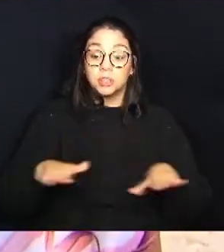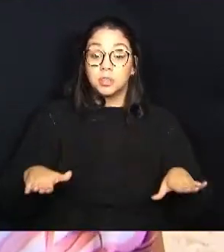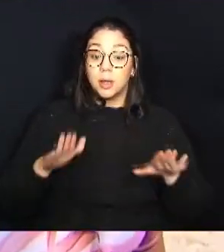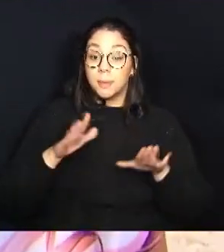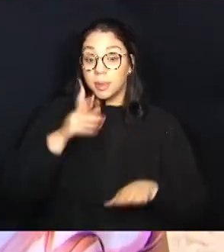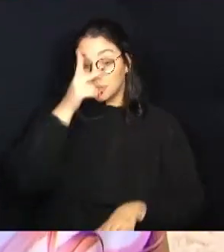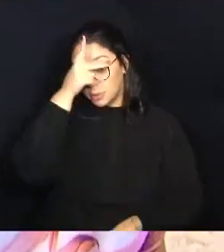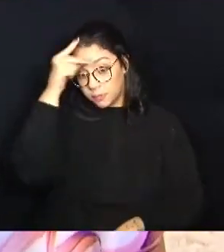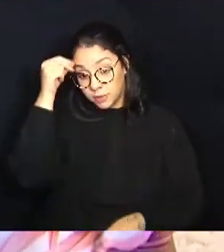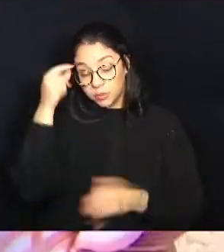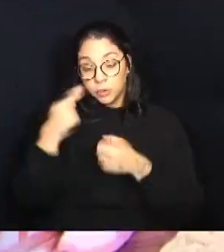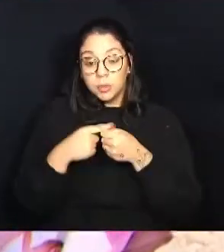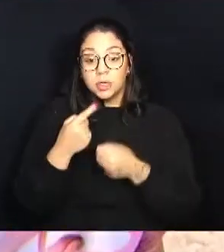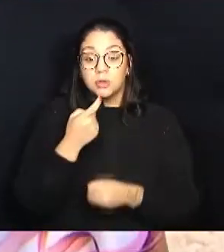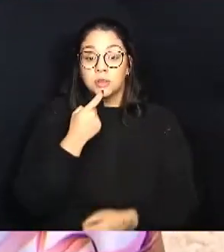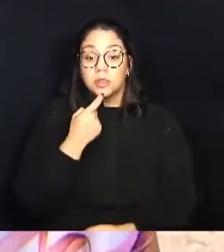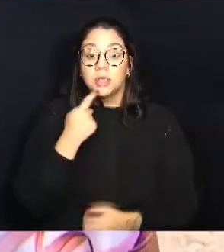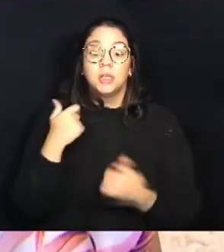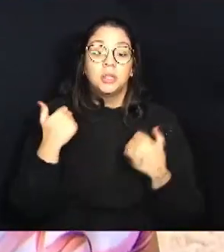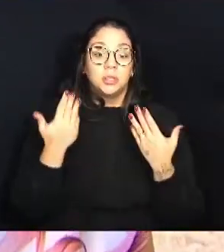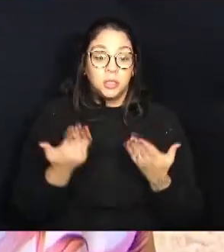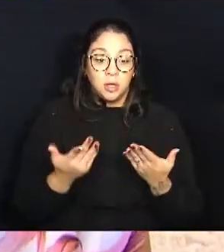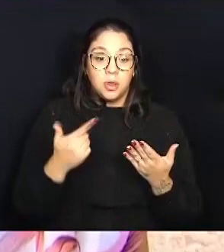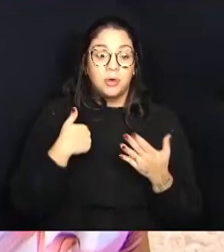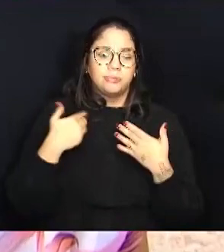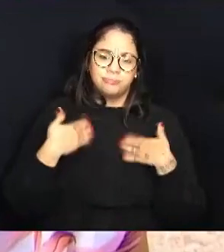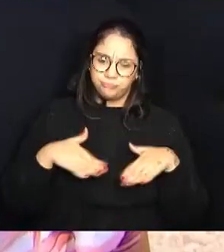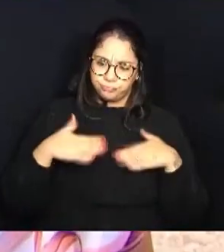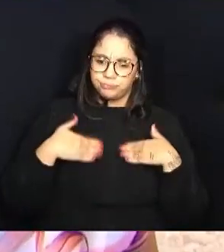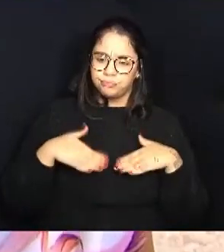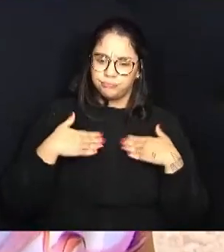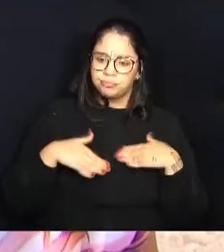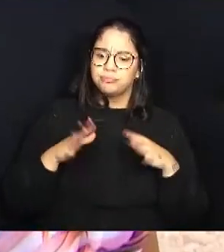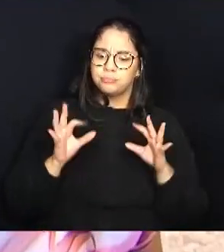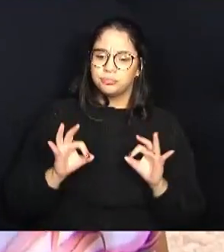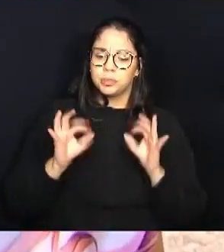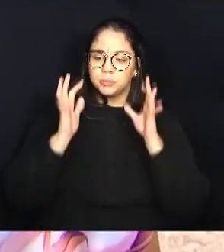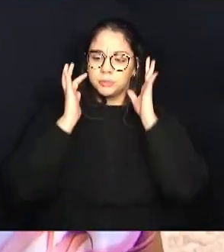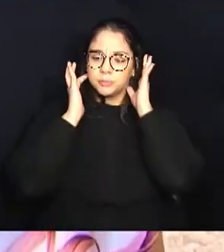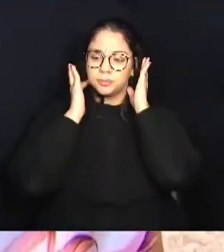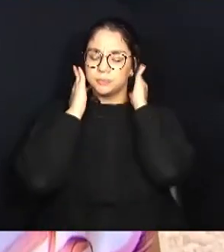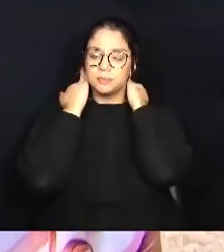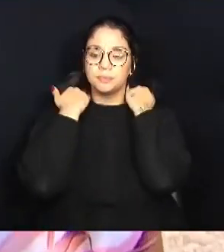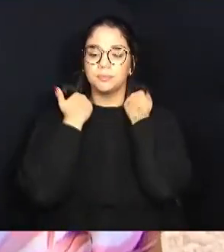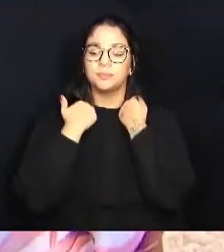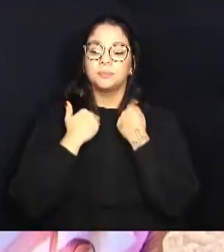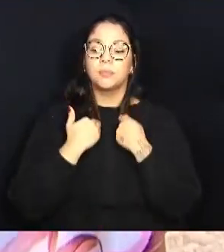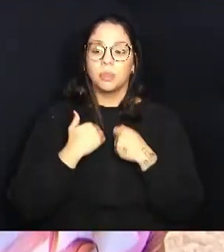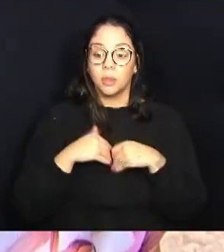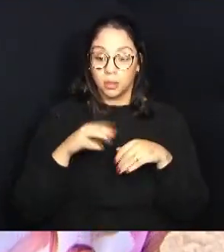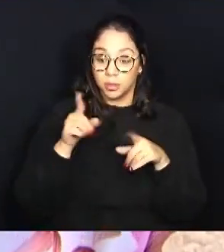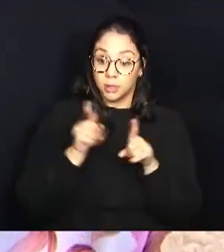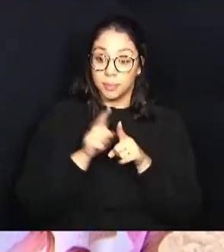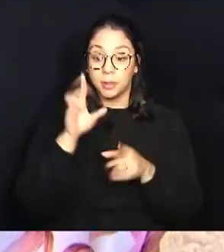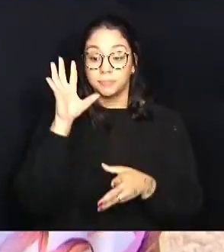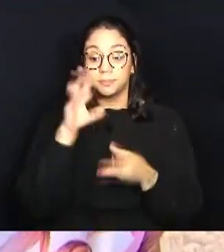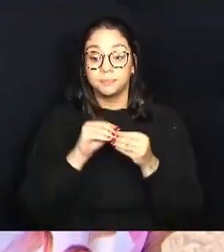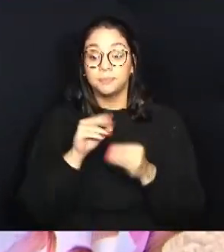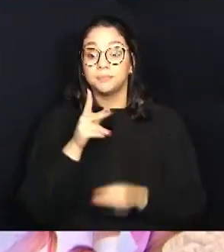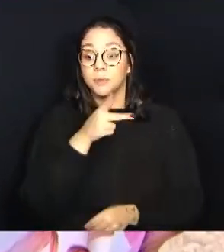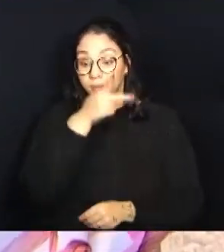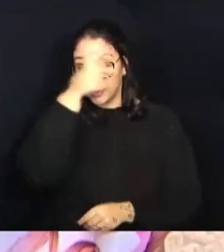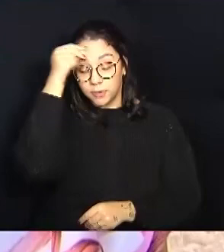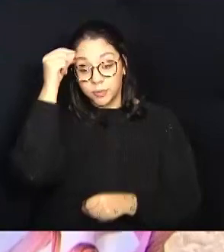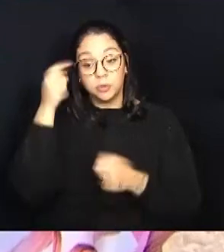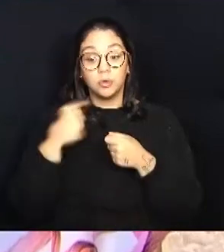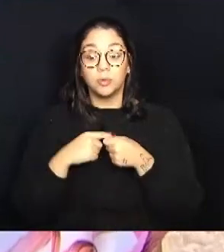Municipal de Campinas, e aí eu com muita tranquilidade, eu consigo inclusive resumir isso, que a Prefeitura Municipal de